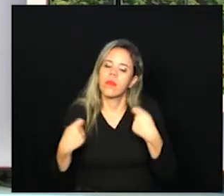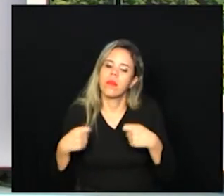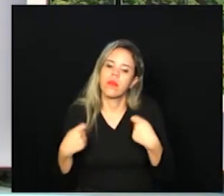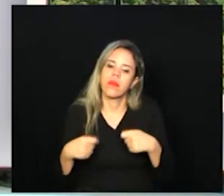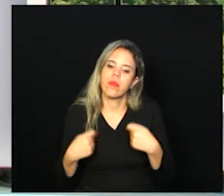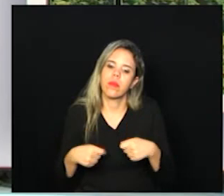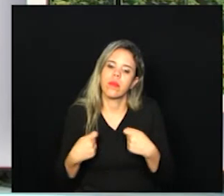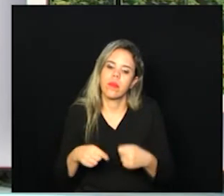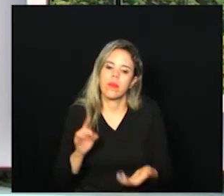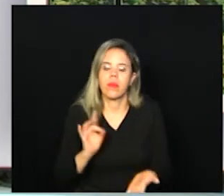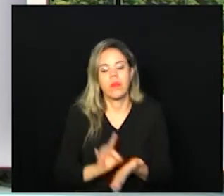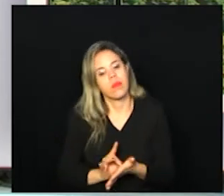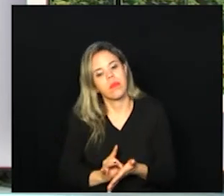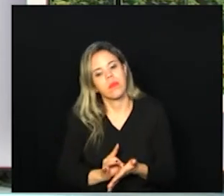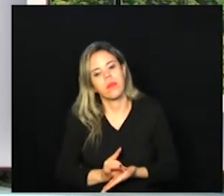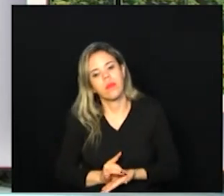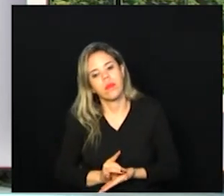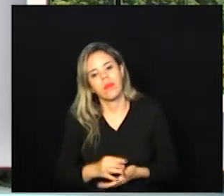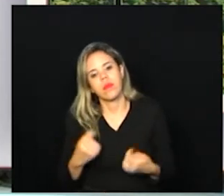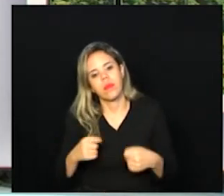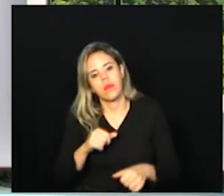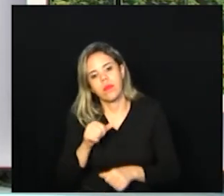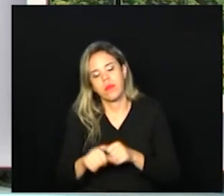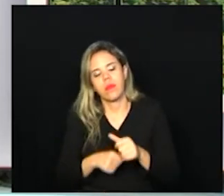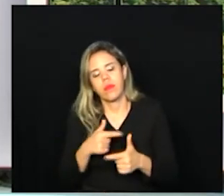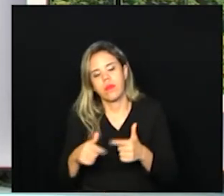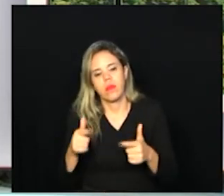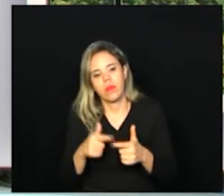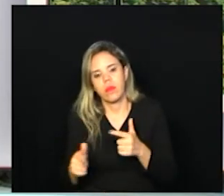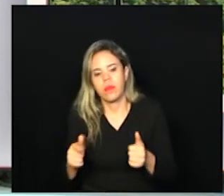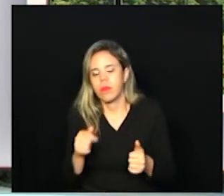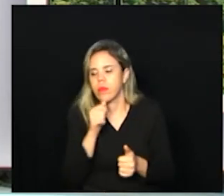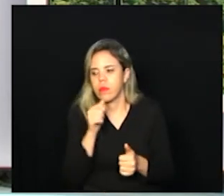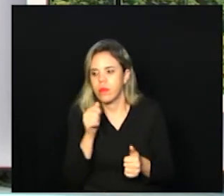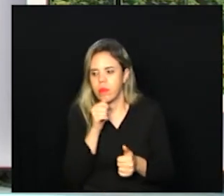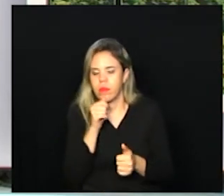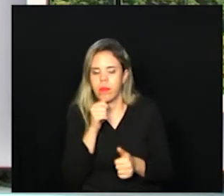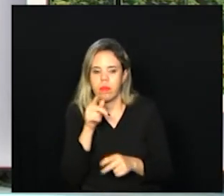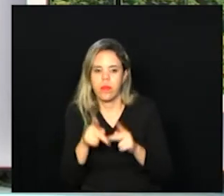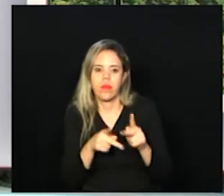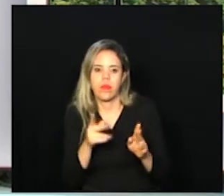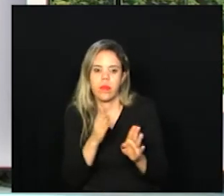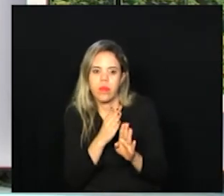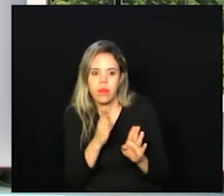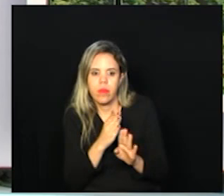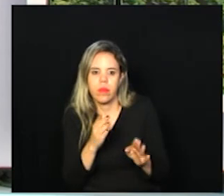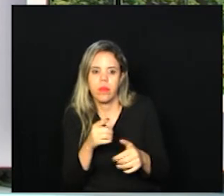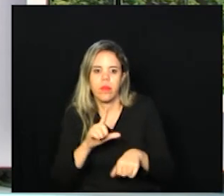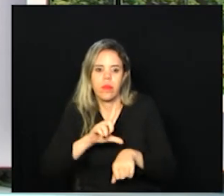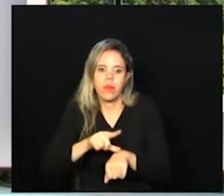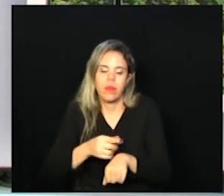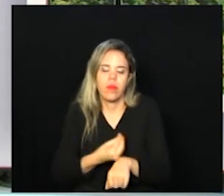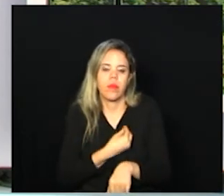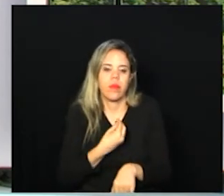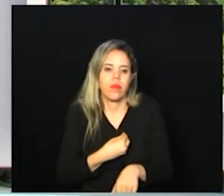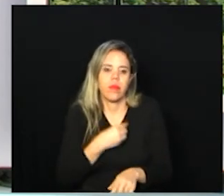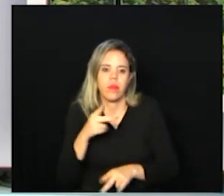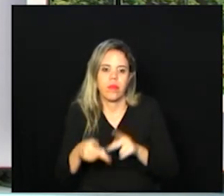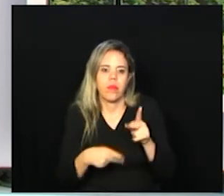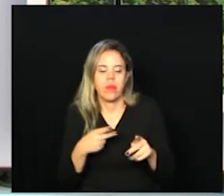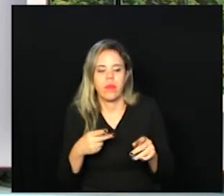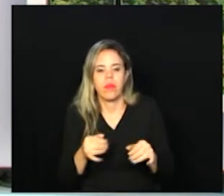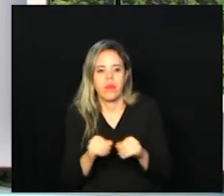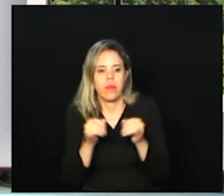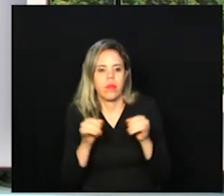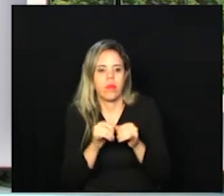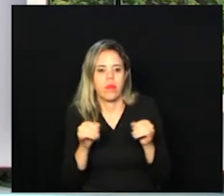se consolidar. Precisamos quebrar alguns tabus, porque tem muito tabu aí que é mais atraso de vida, que muitas vezes tem que ficar